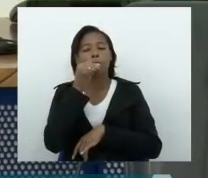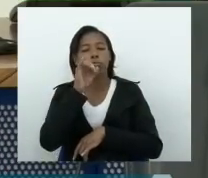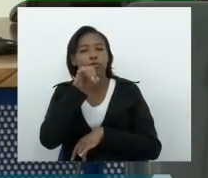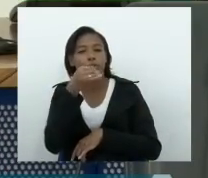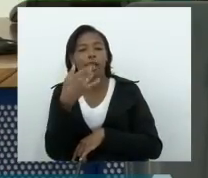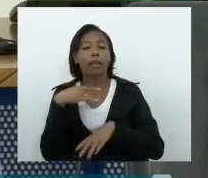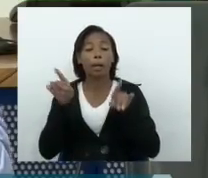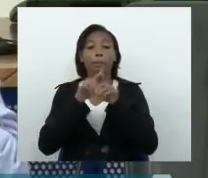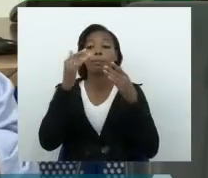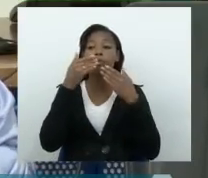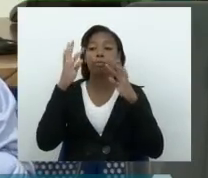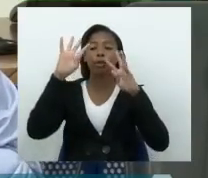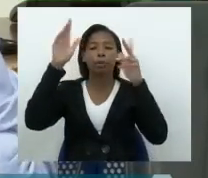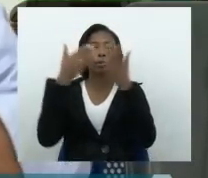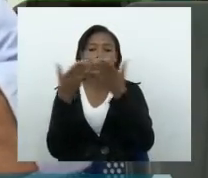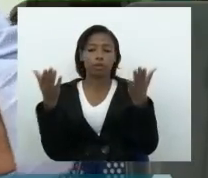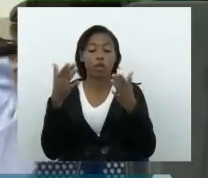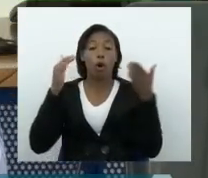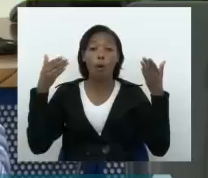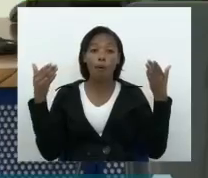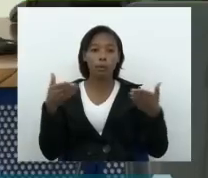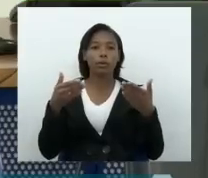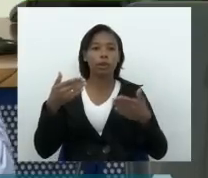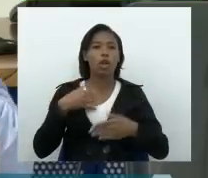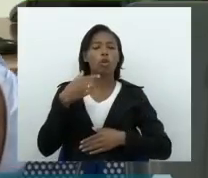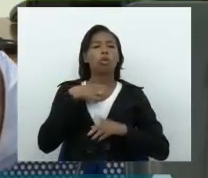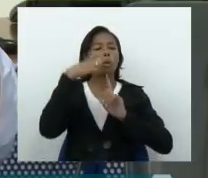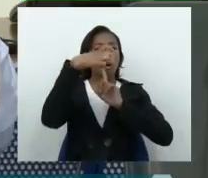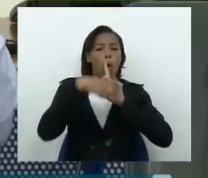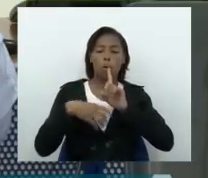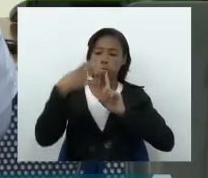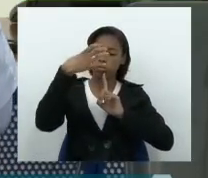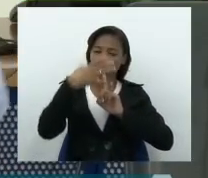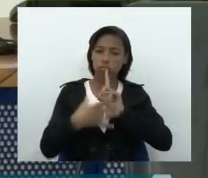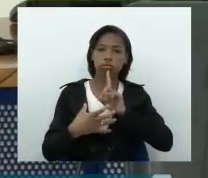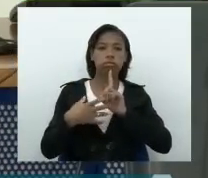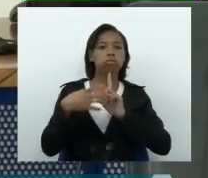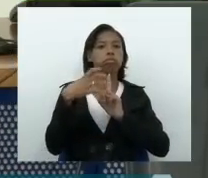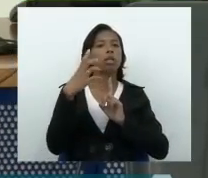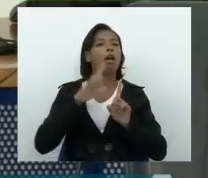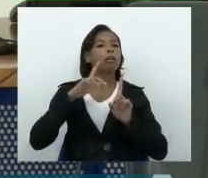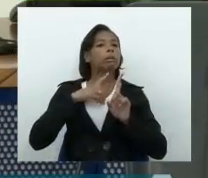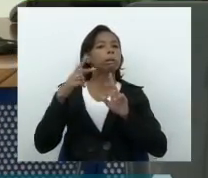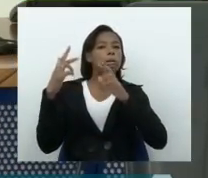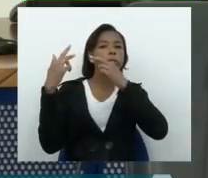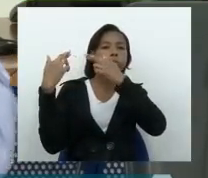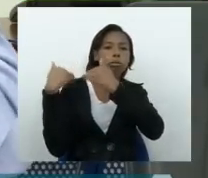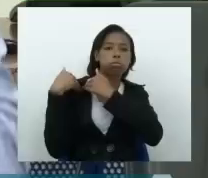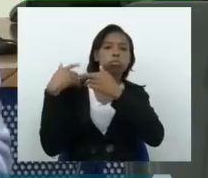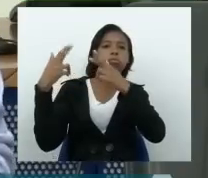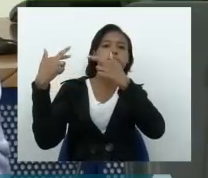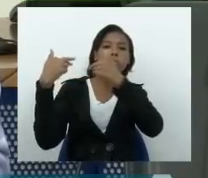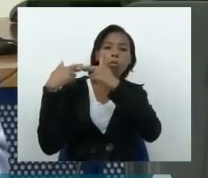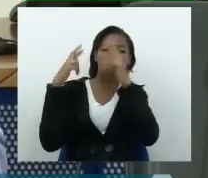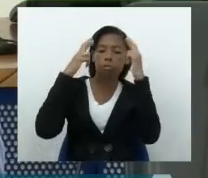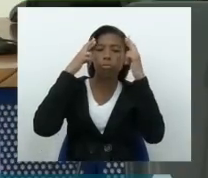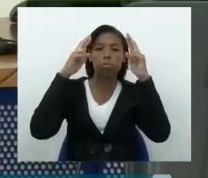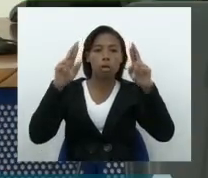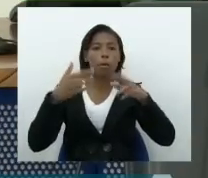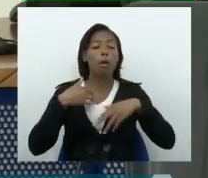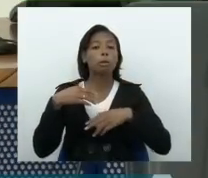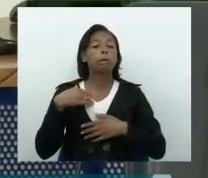e pedir para vocês, hoje, eu sou um homem maduro, sou um homem com muita responsabilidade, tenho